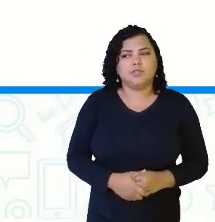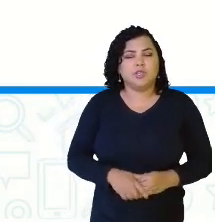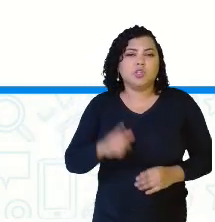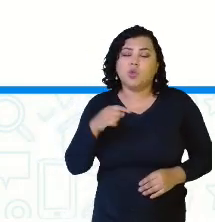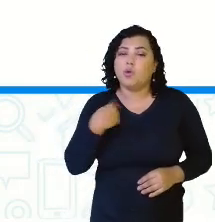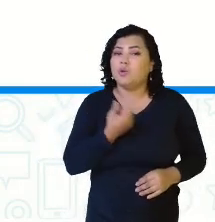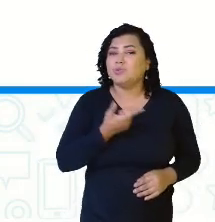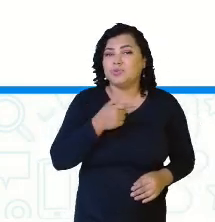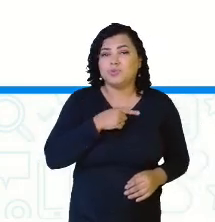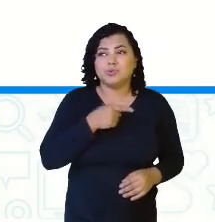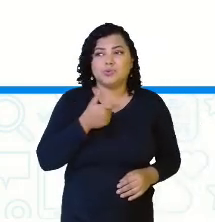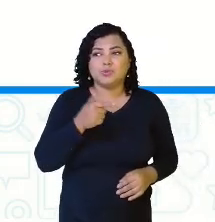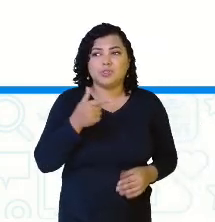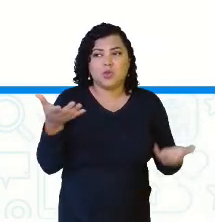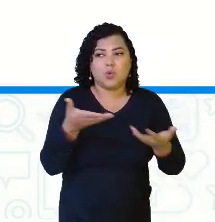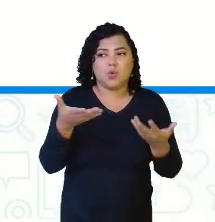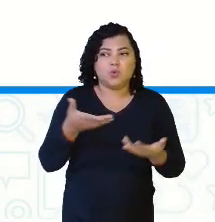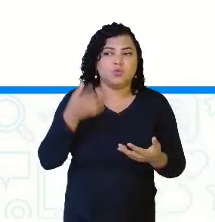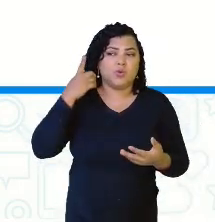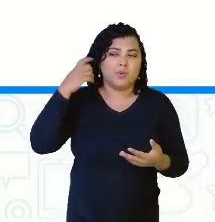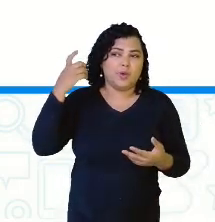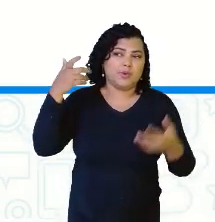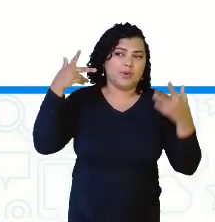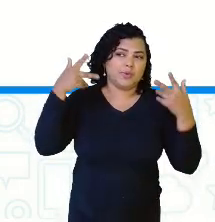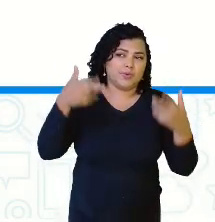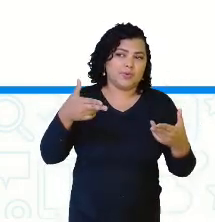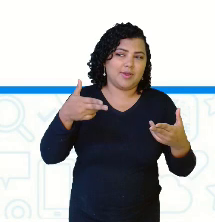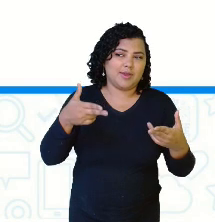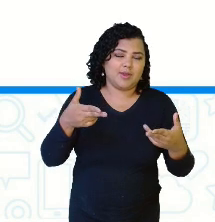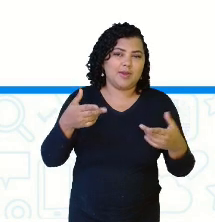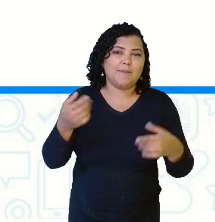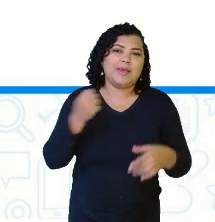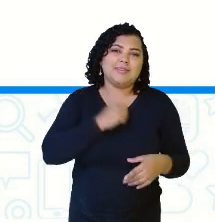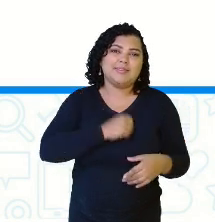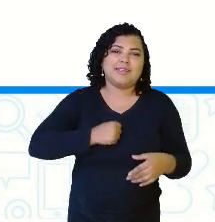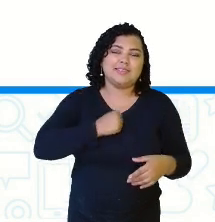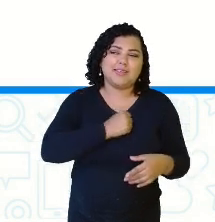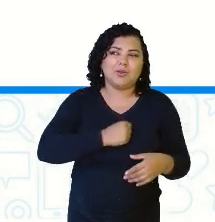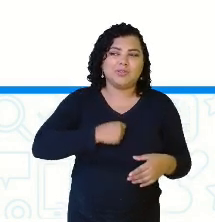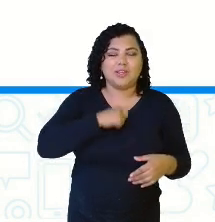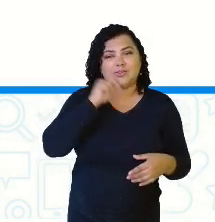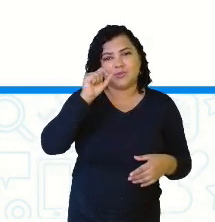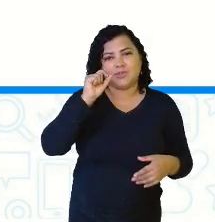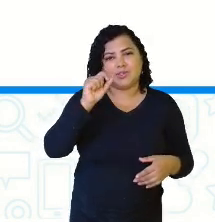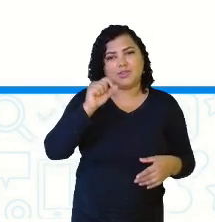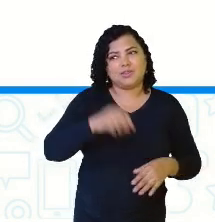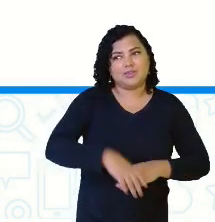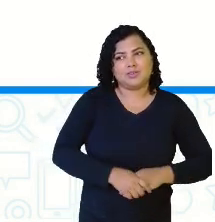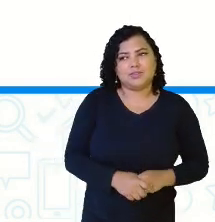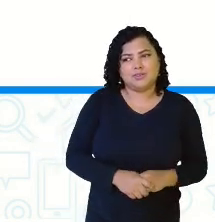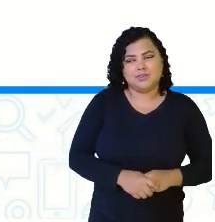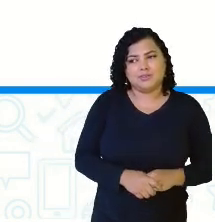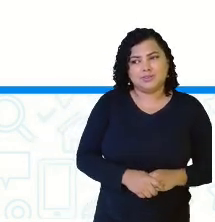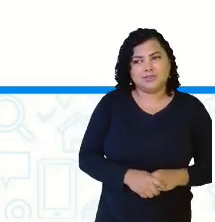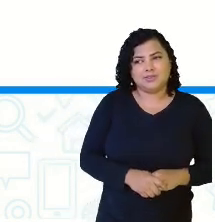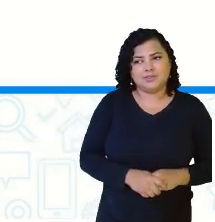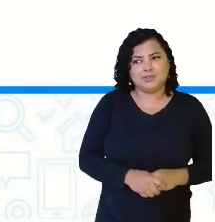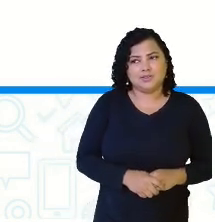mais esse tipo de som, mas muita gente fica com saudade dele, é justamente o som chamado